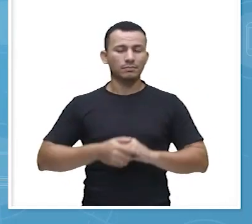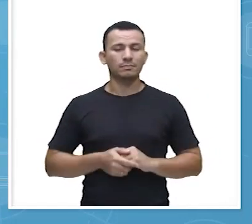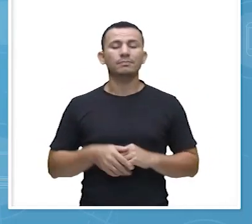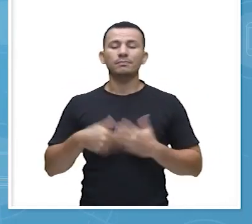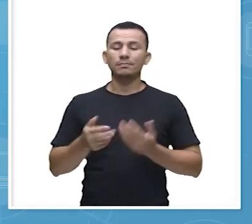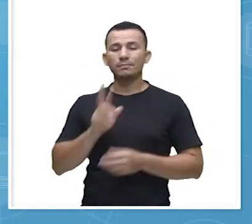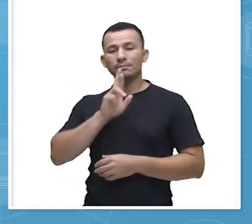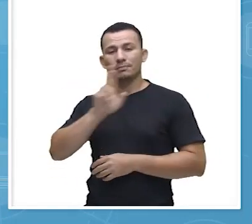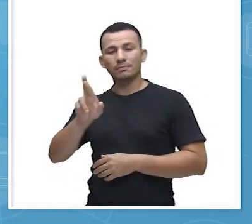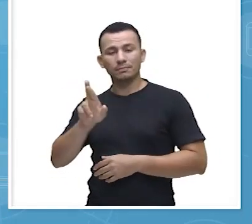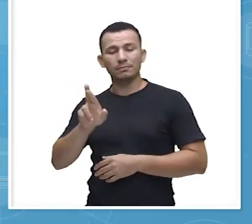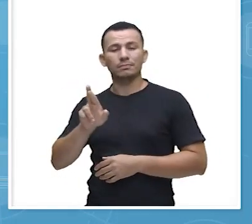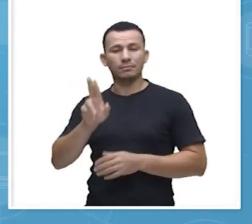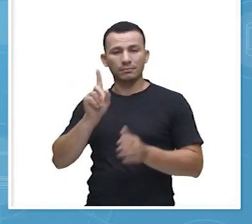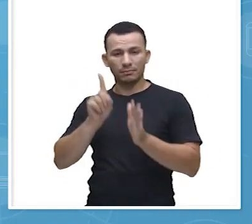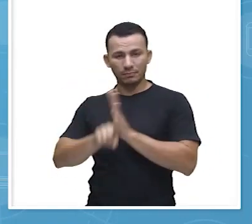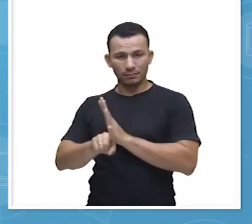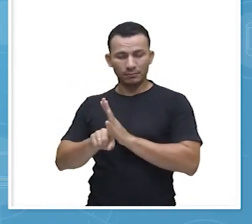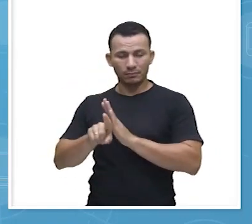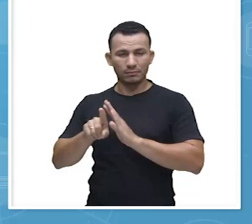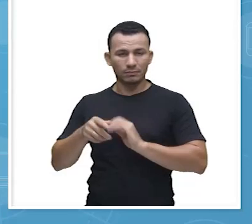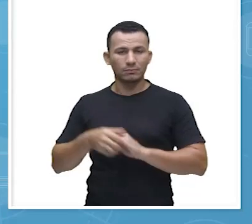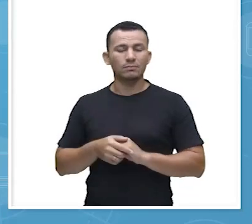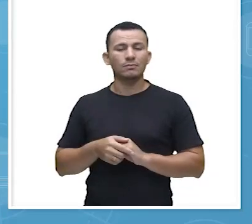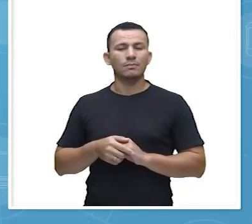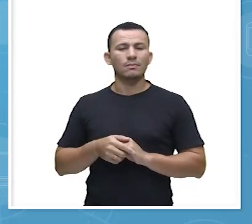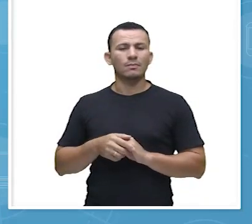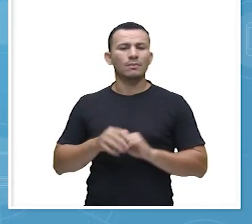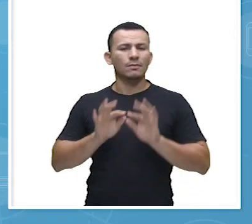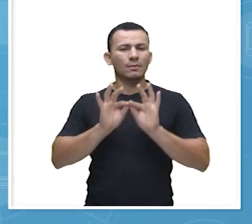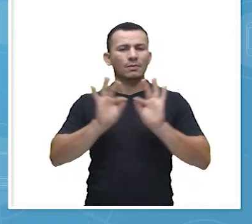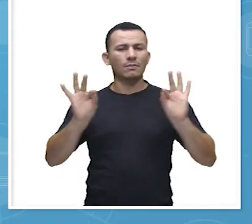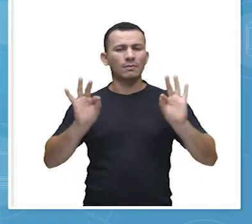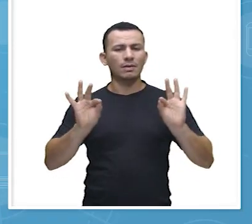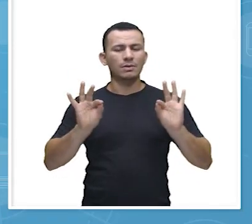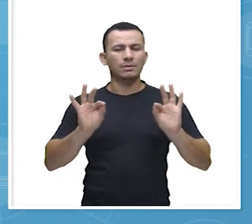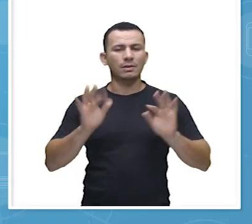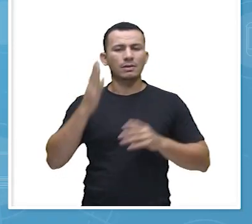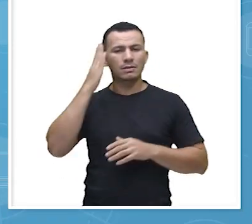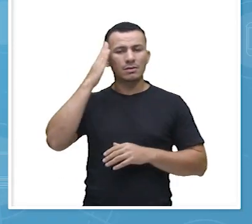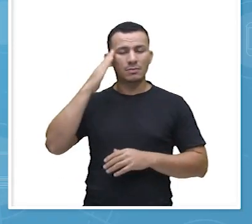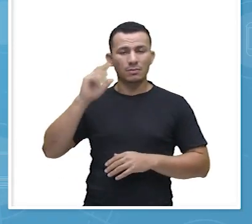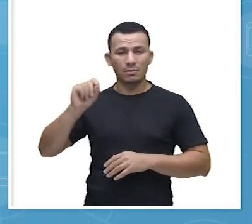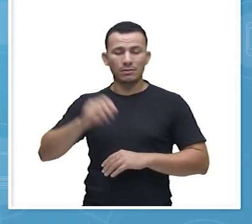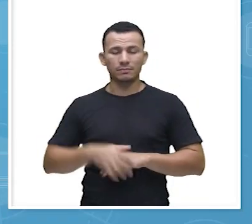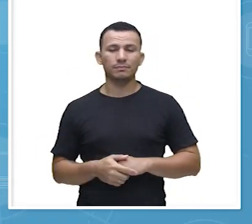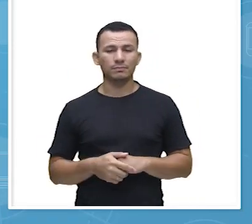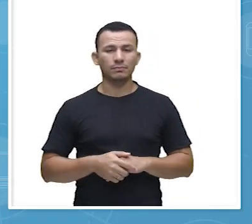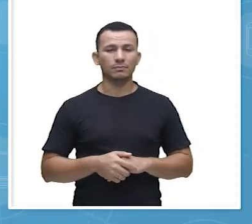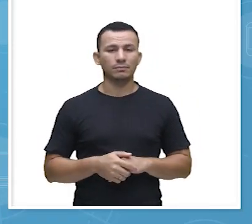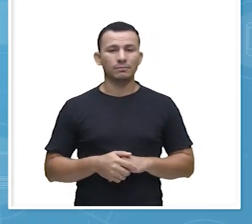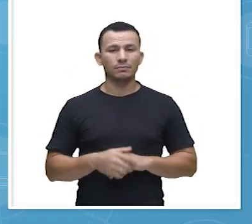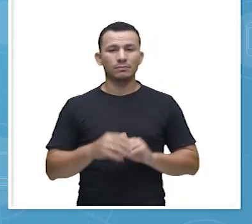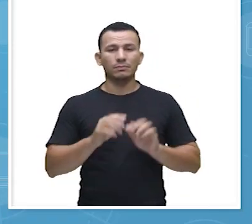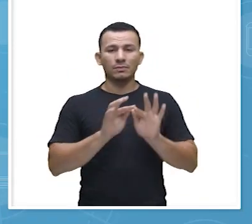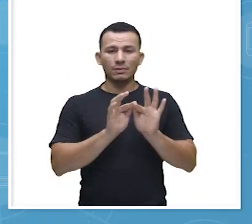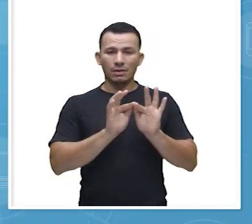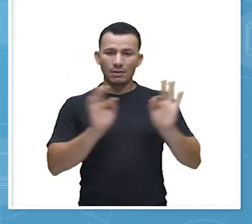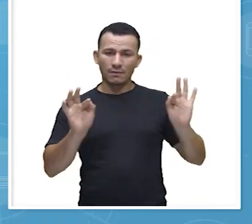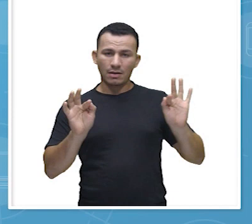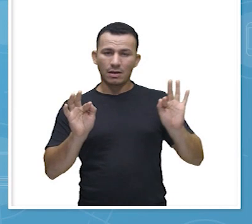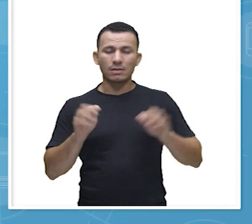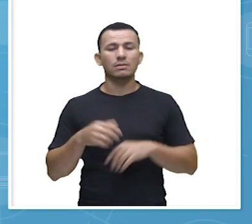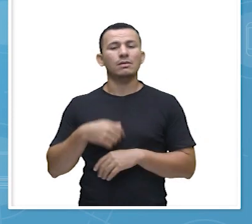esta questão, a questão pedia exatamente o seguinte: no trecho "Vovó Maricota se veste